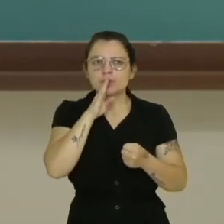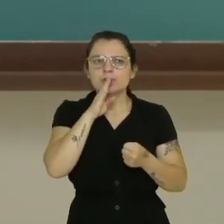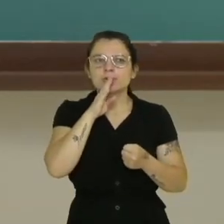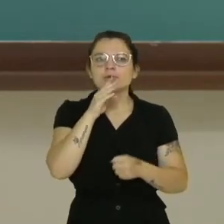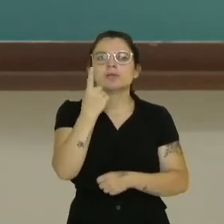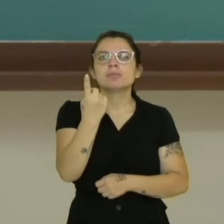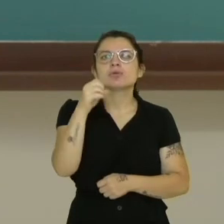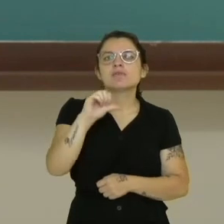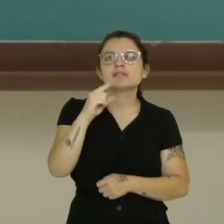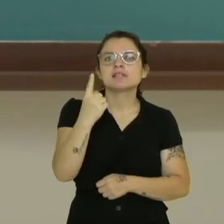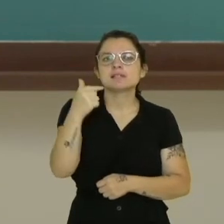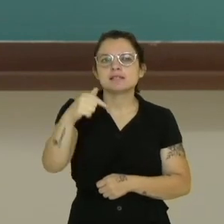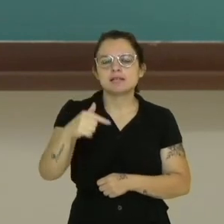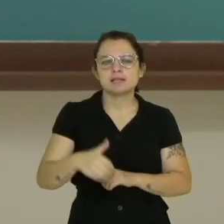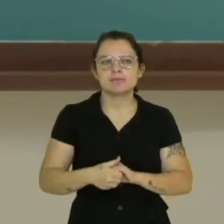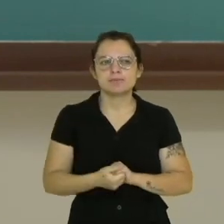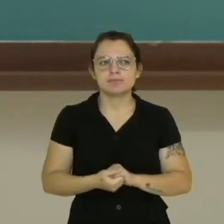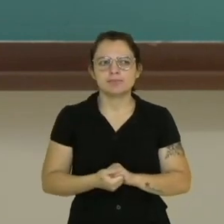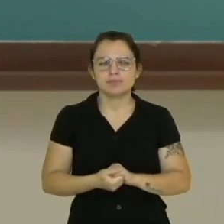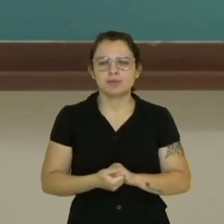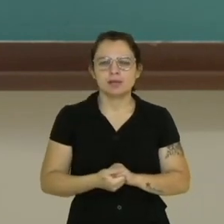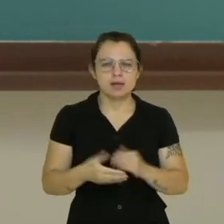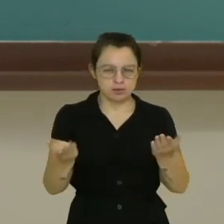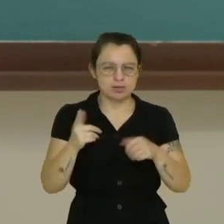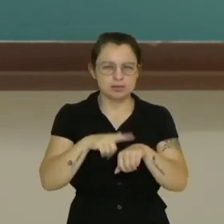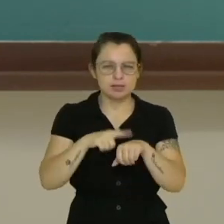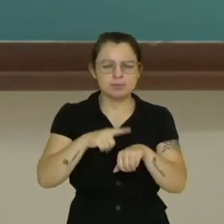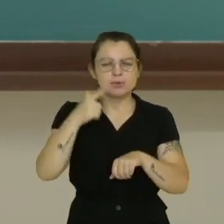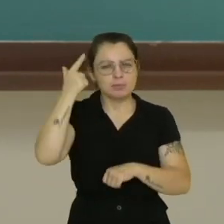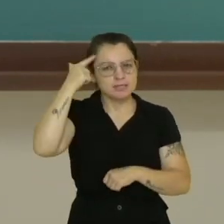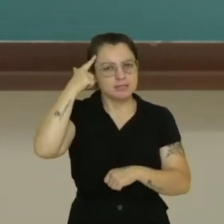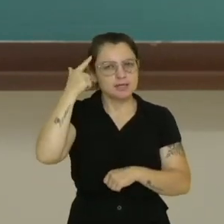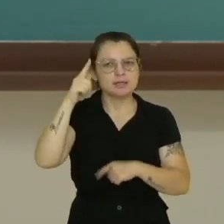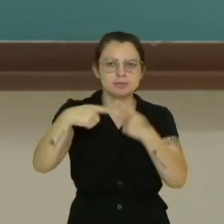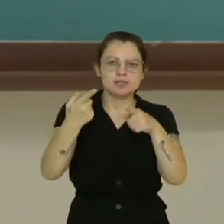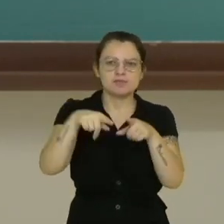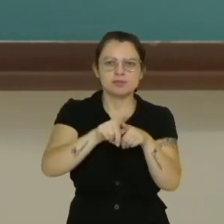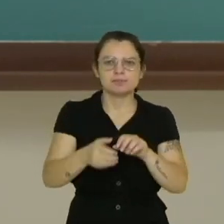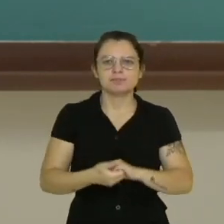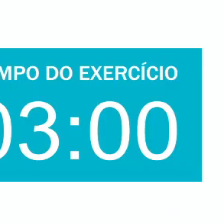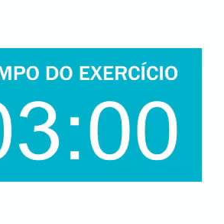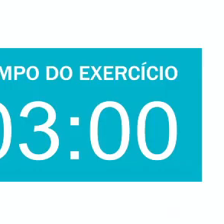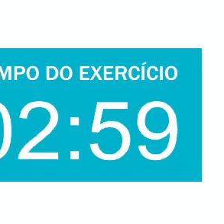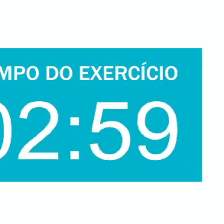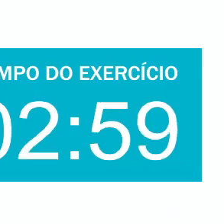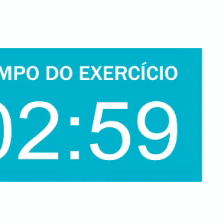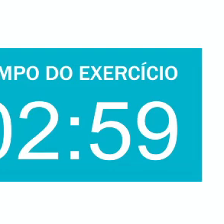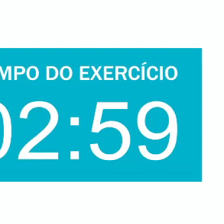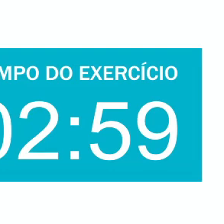de 1917? Vocês têm um tempinho aí para pensar e eu já retorno.